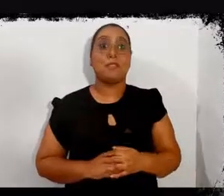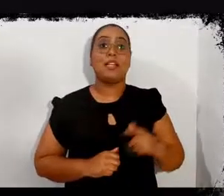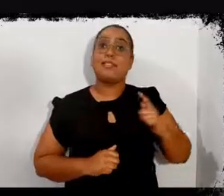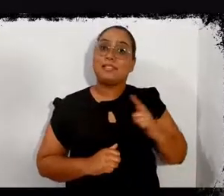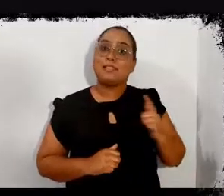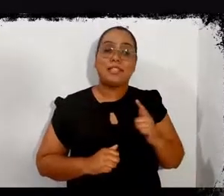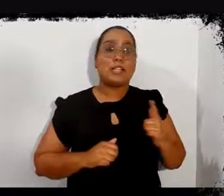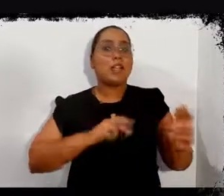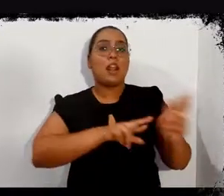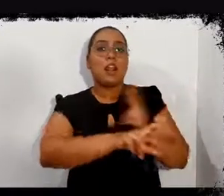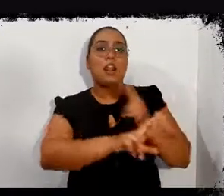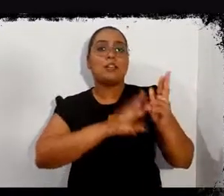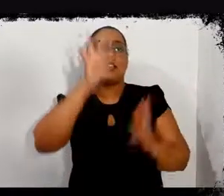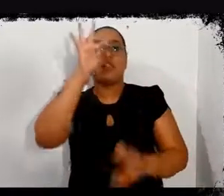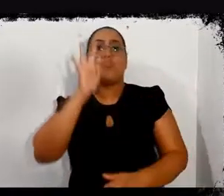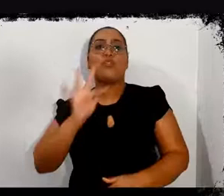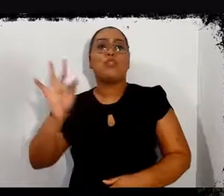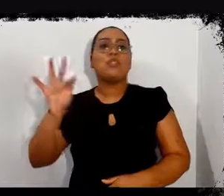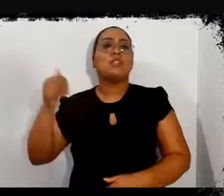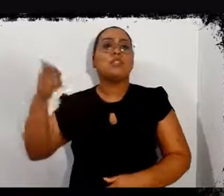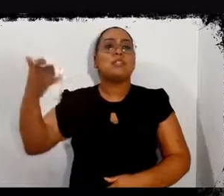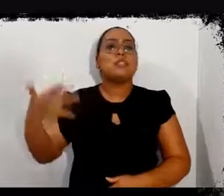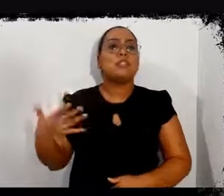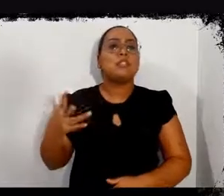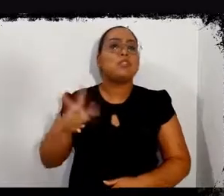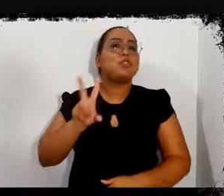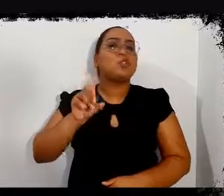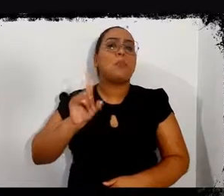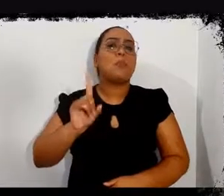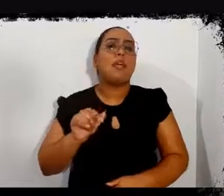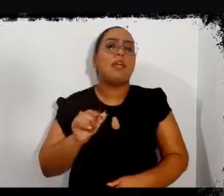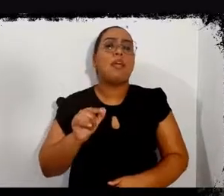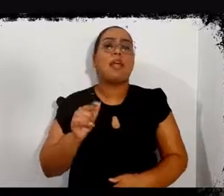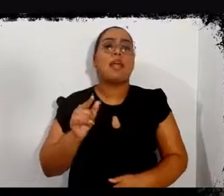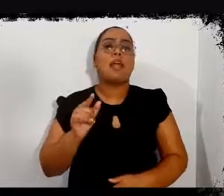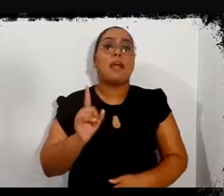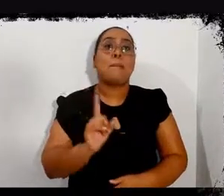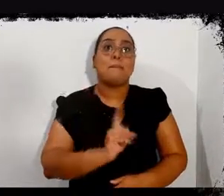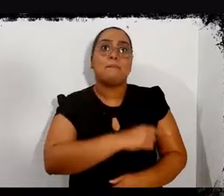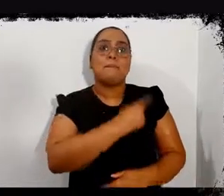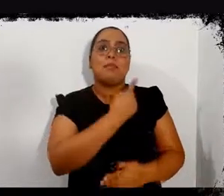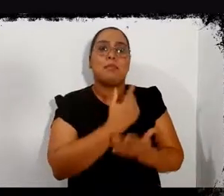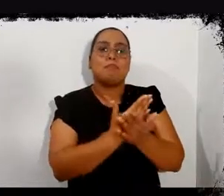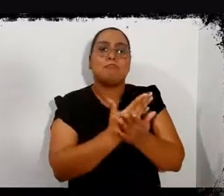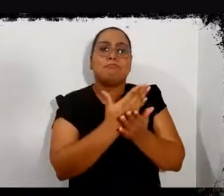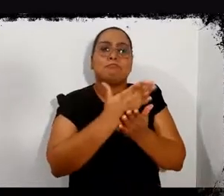do indivíduo. Atua como um conselheiro para o ego,